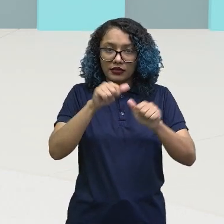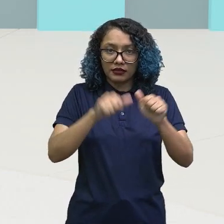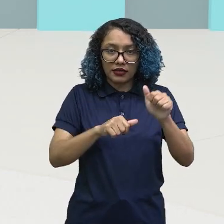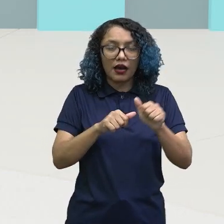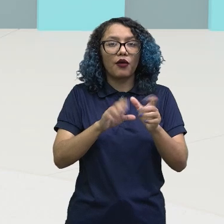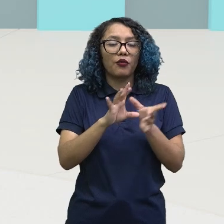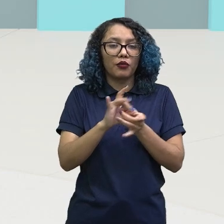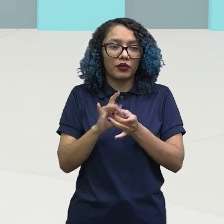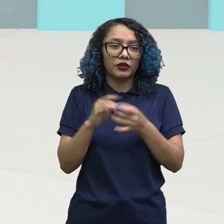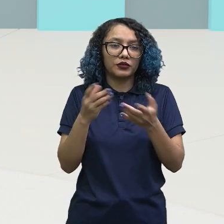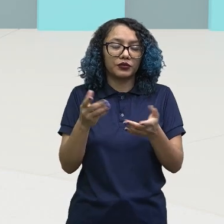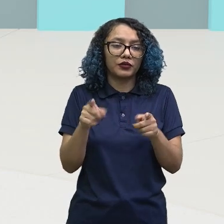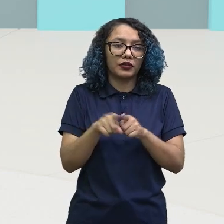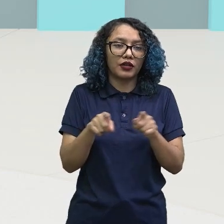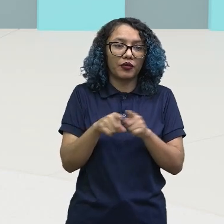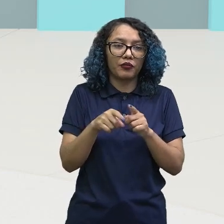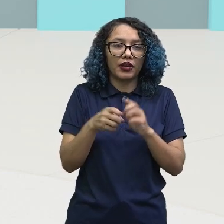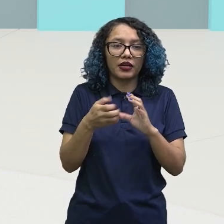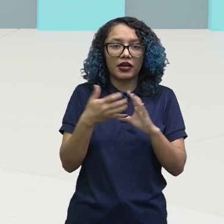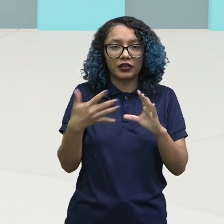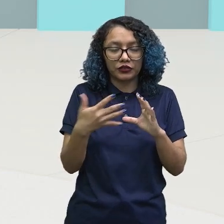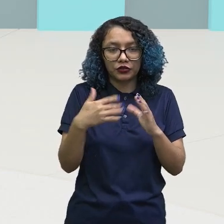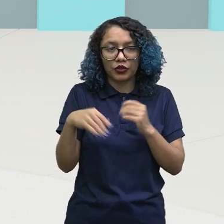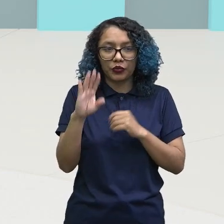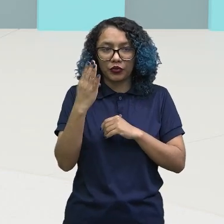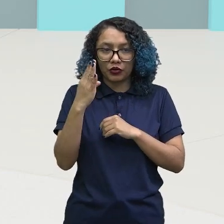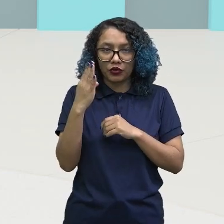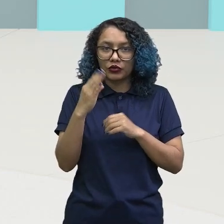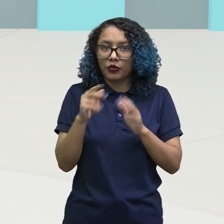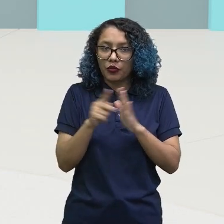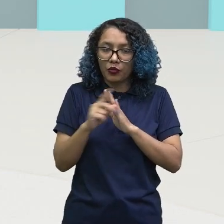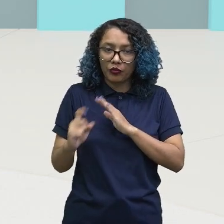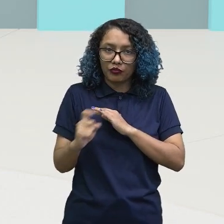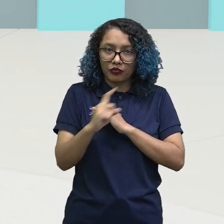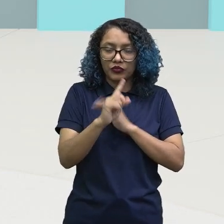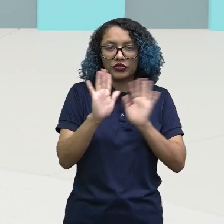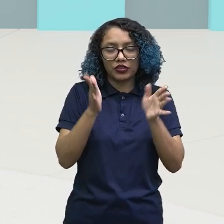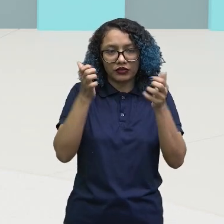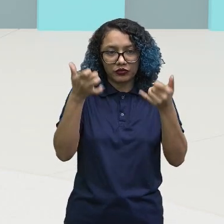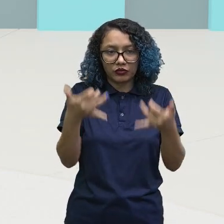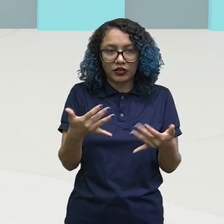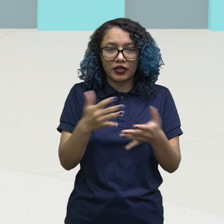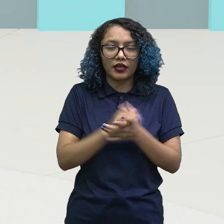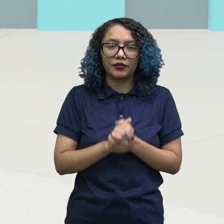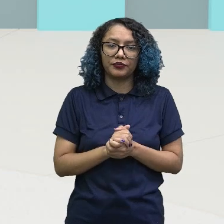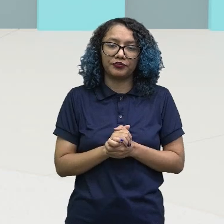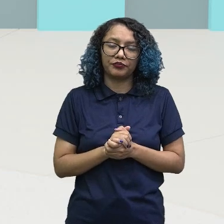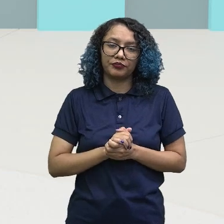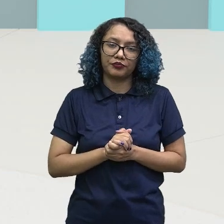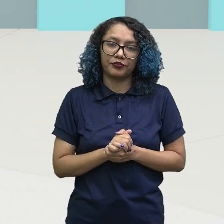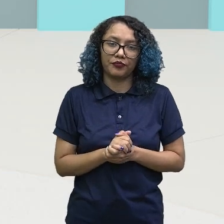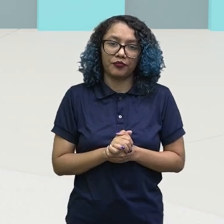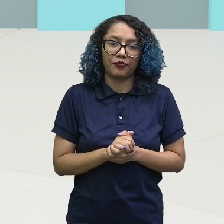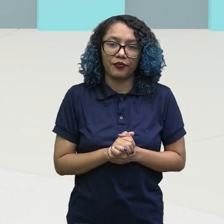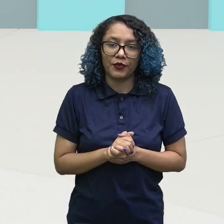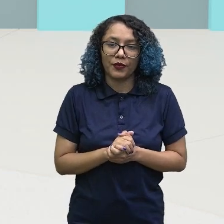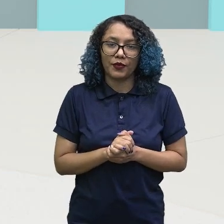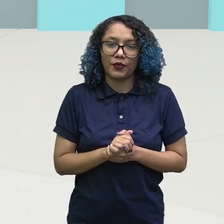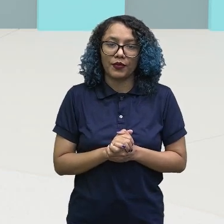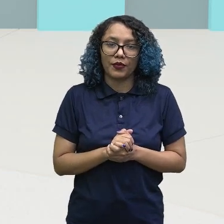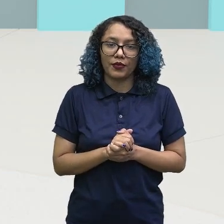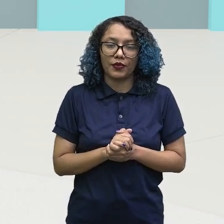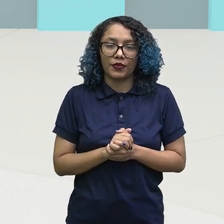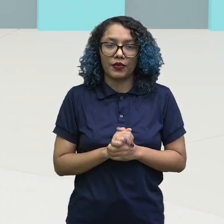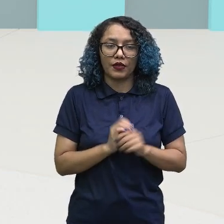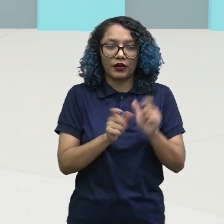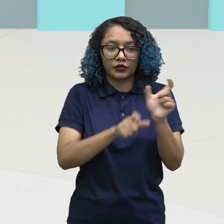presença forte de aspectos biológicos, o evolucionismo, eu expliquei, não é? Os homens, no geral, né, têm uma característica